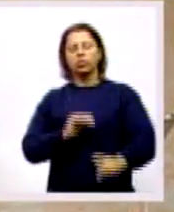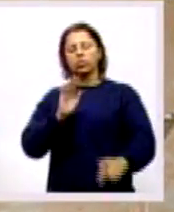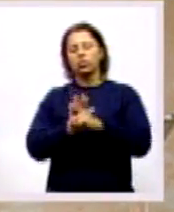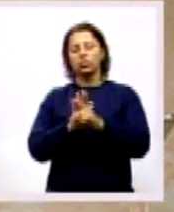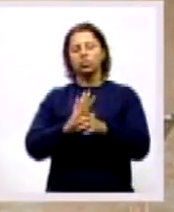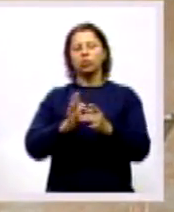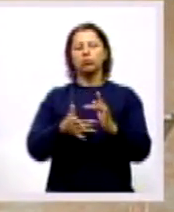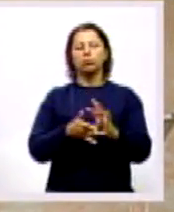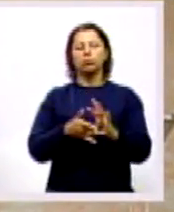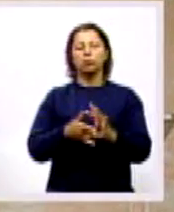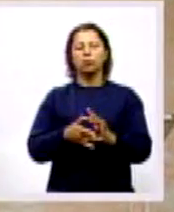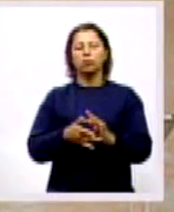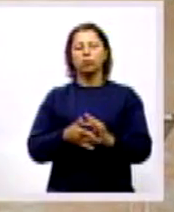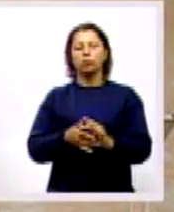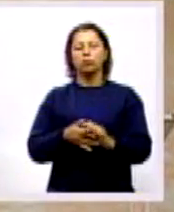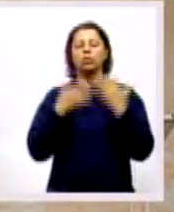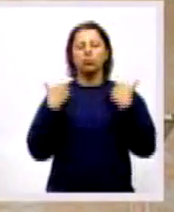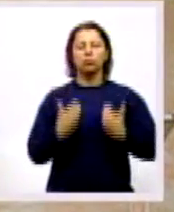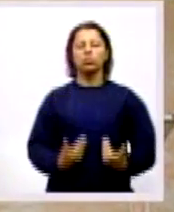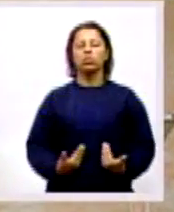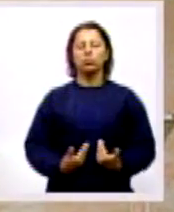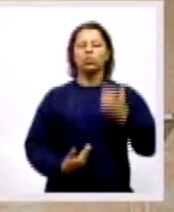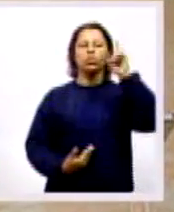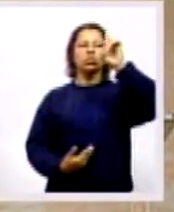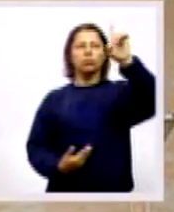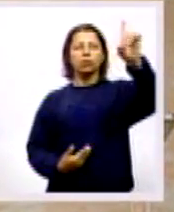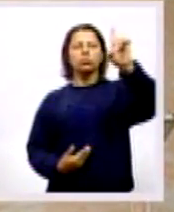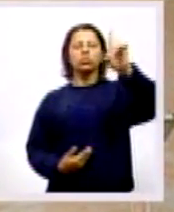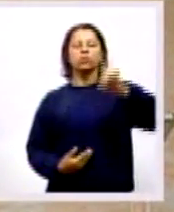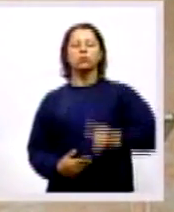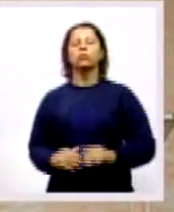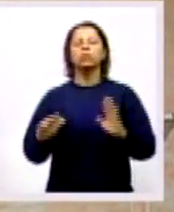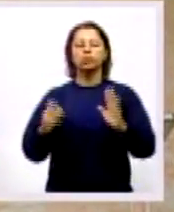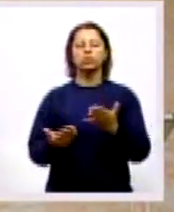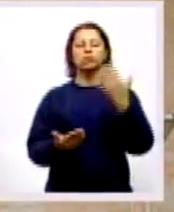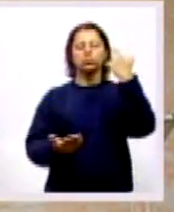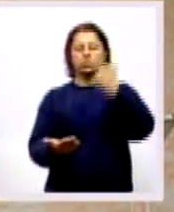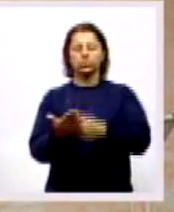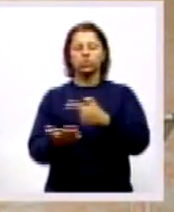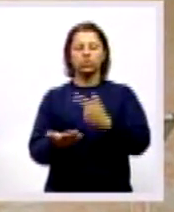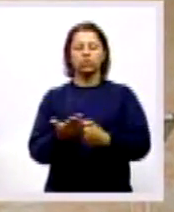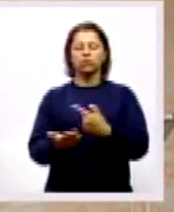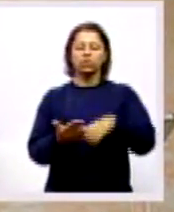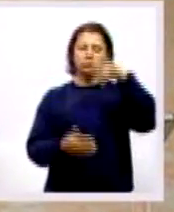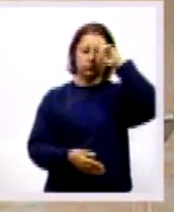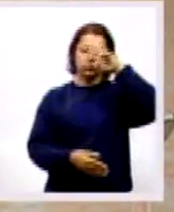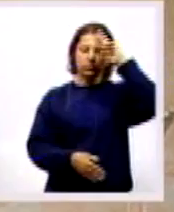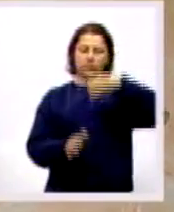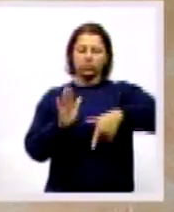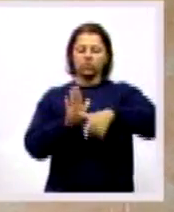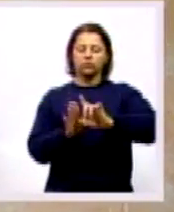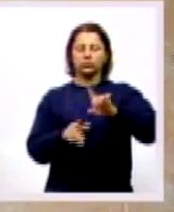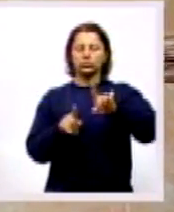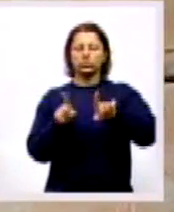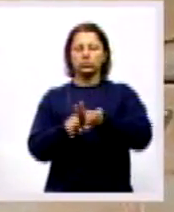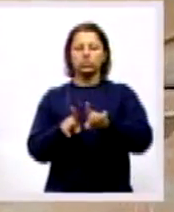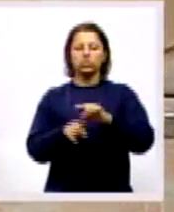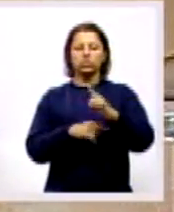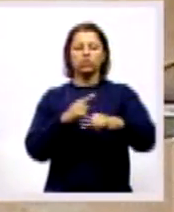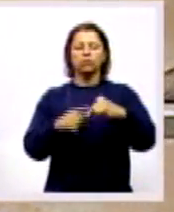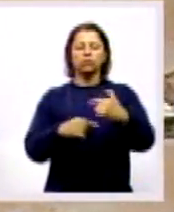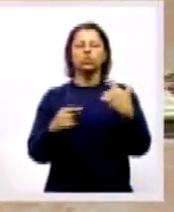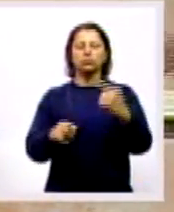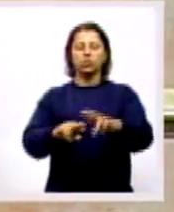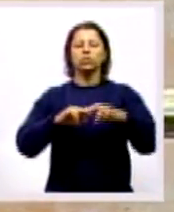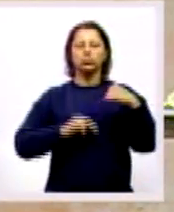mesmo a encarnação, o ponto que agora demarca a história, no antes e no depois. Por isso eu gostei do